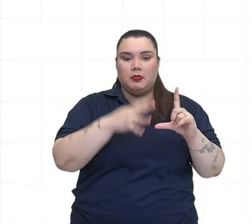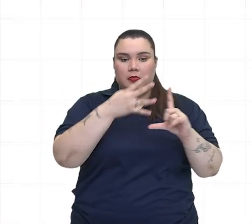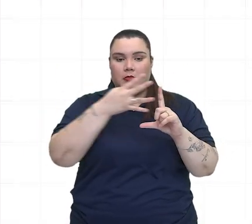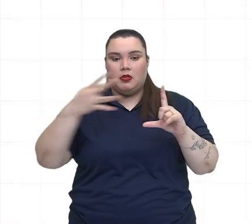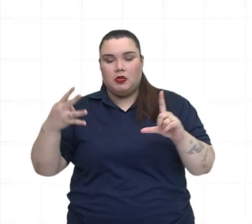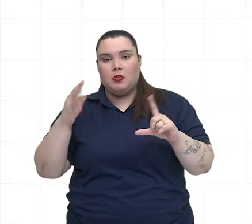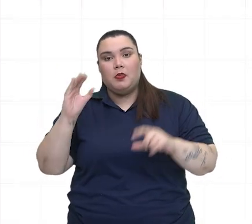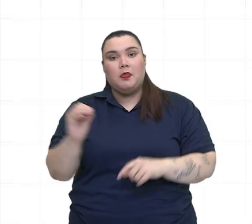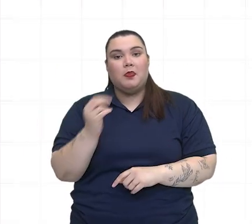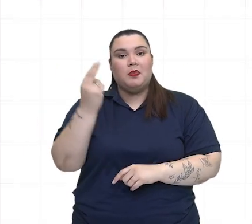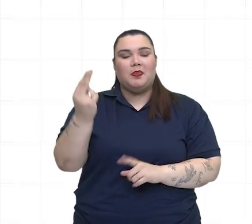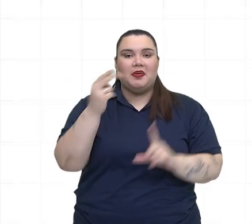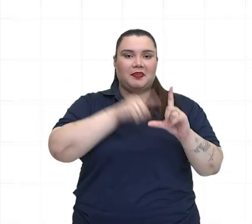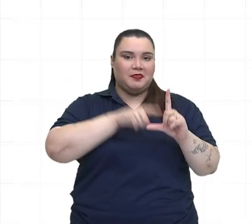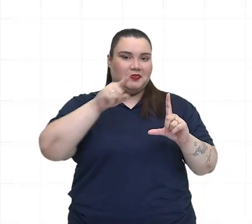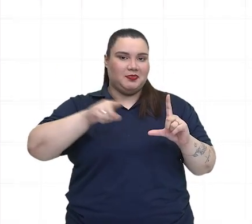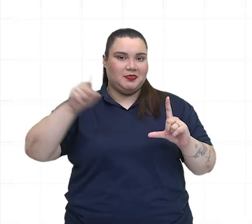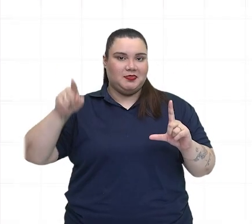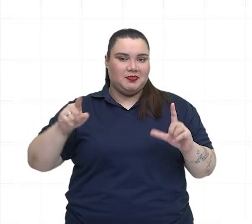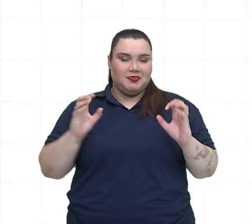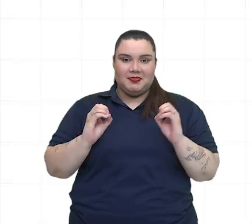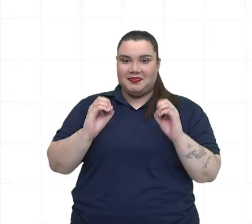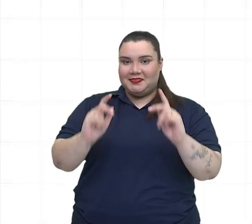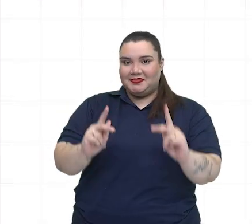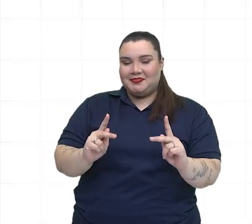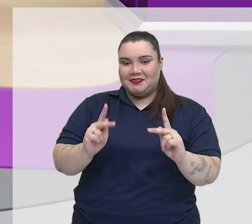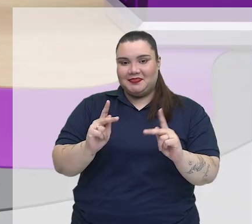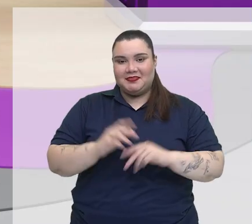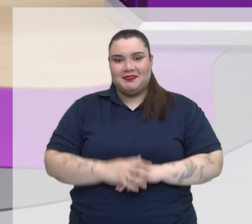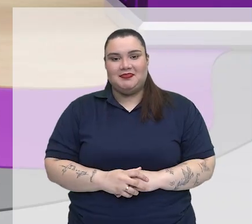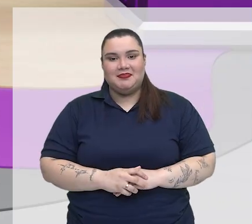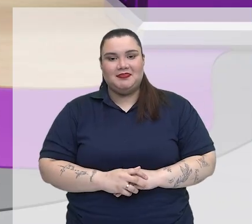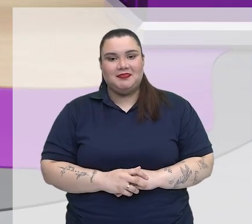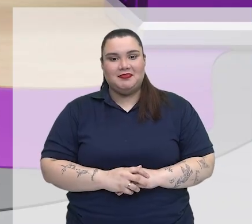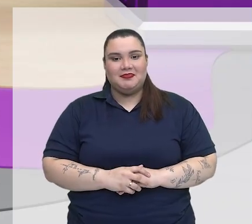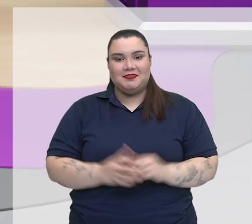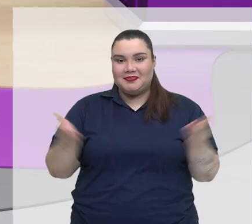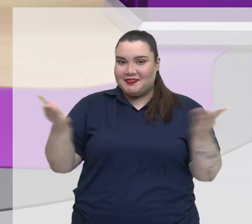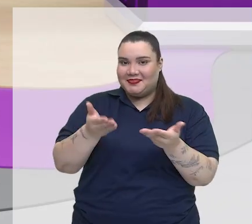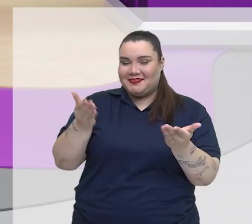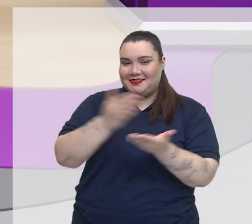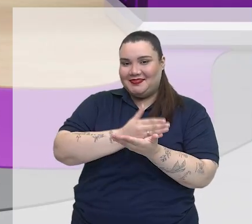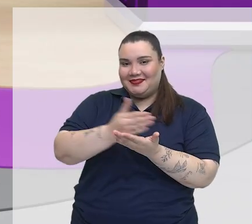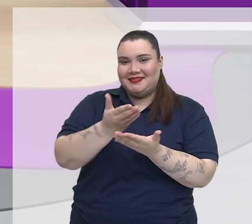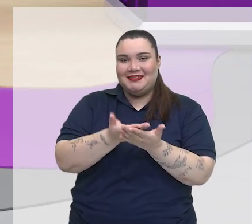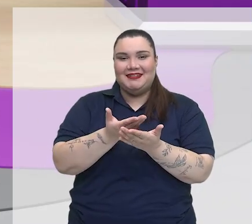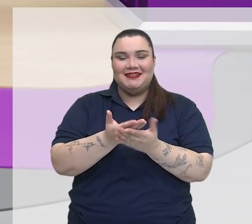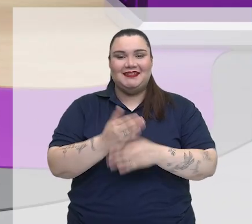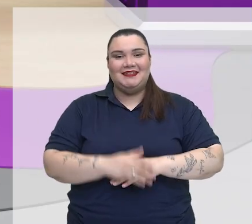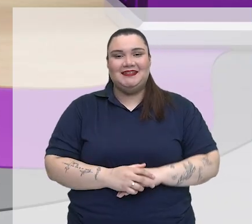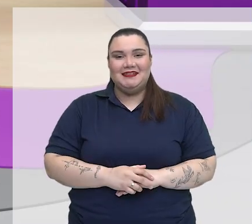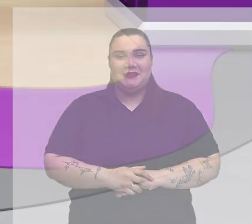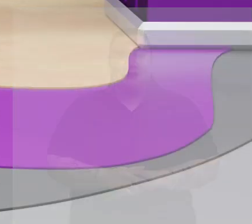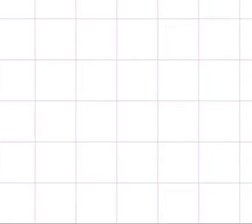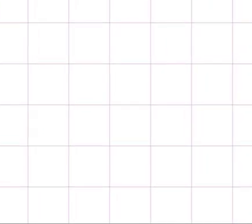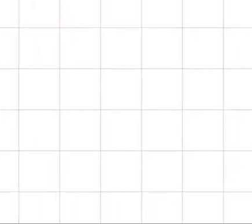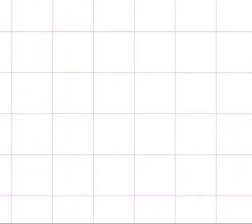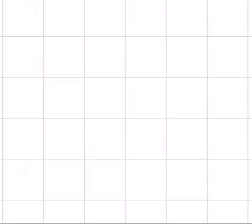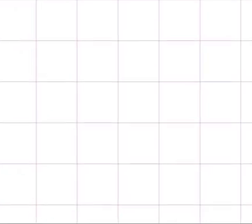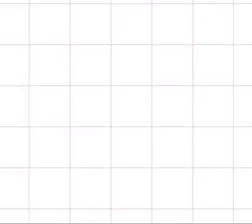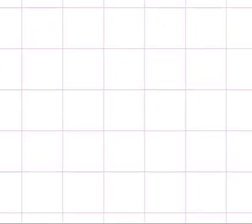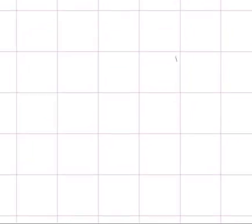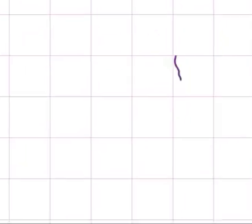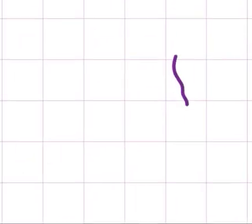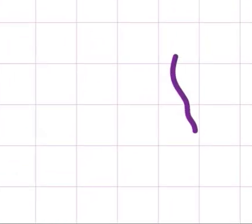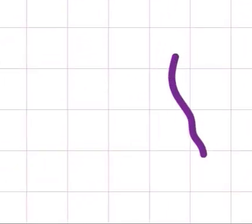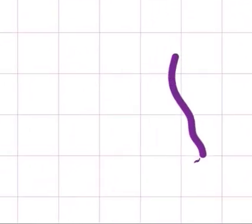de tabelas ou gráficos. Vamos à nossa aula.